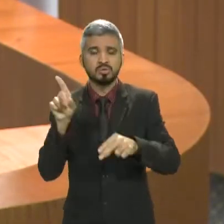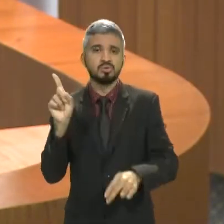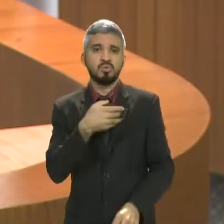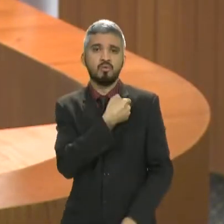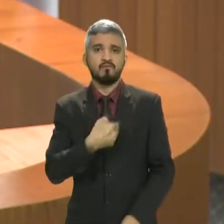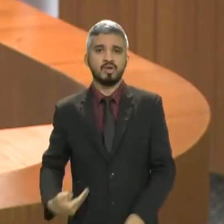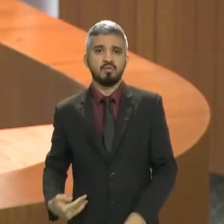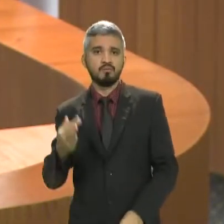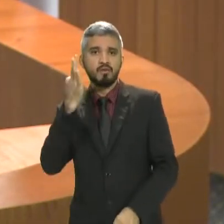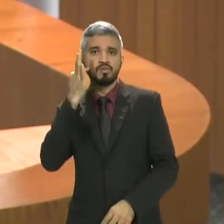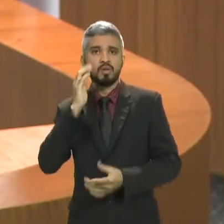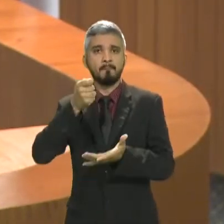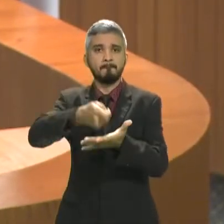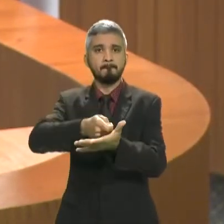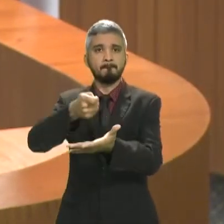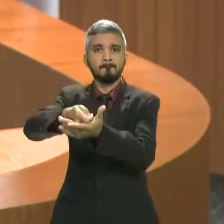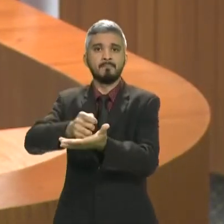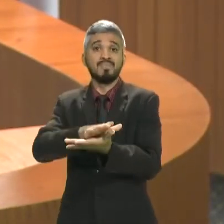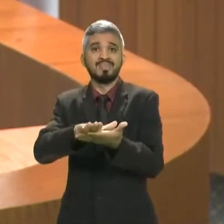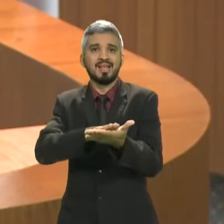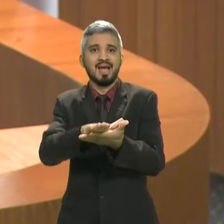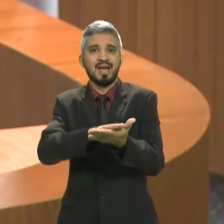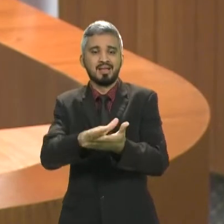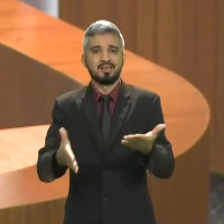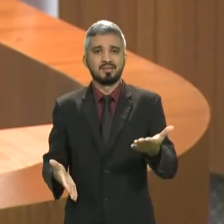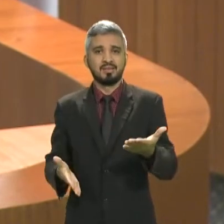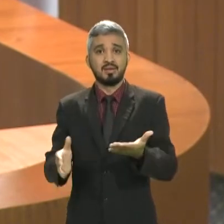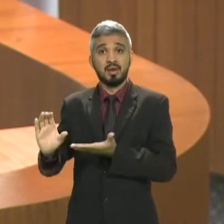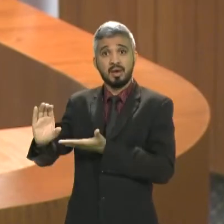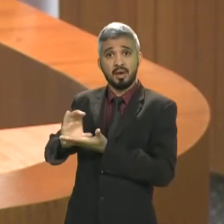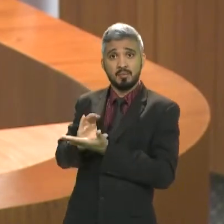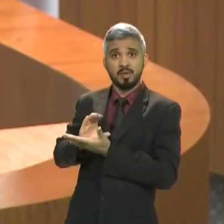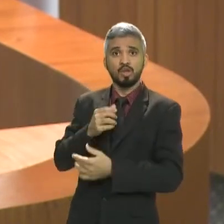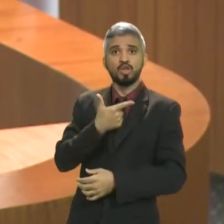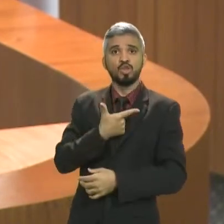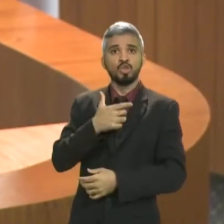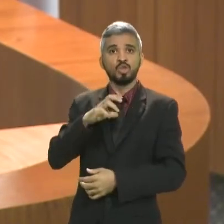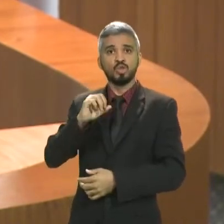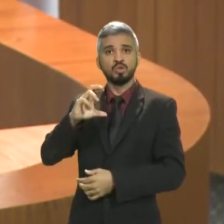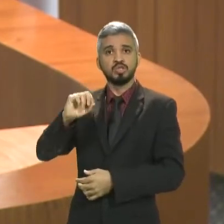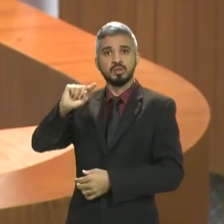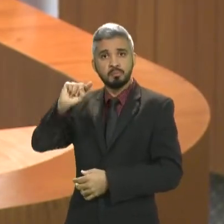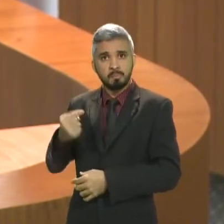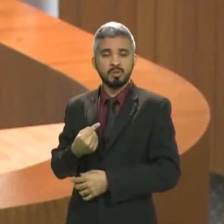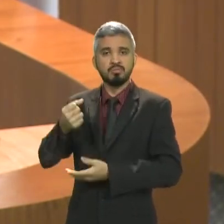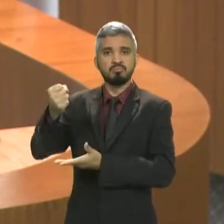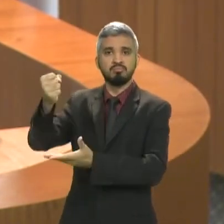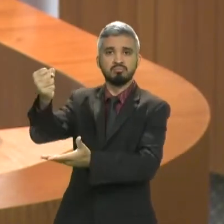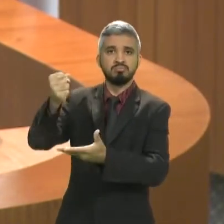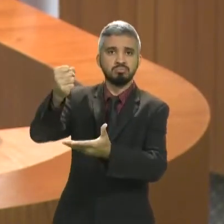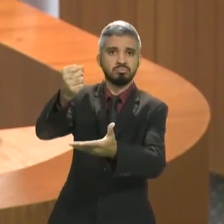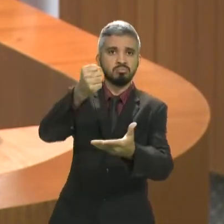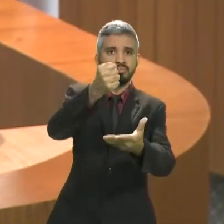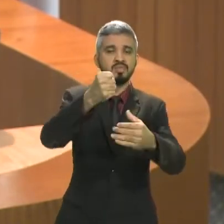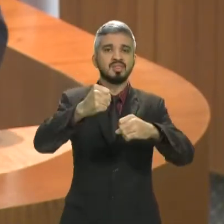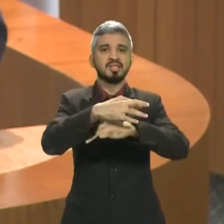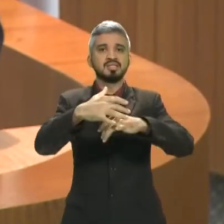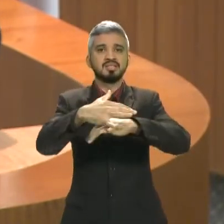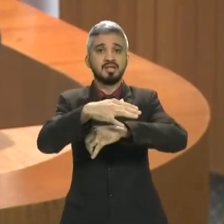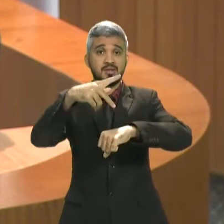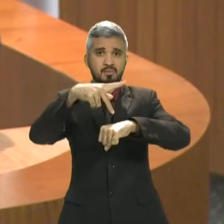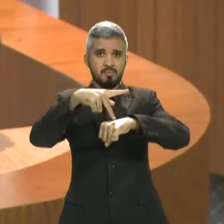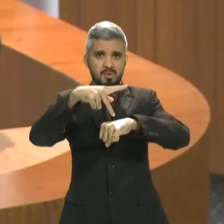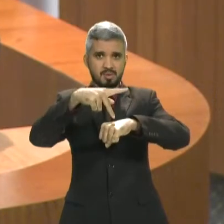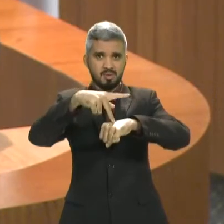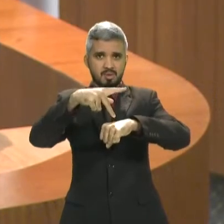pagou. As emendas que nós recebemos foi R$ 200 mil de cesta básicas e foram entregues na cidade de Pedreiras, deputado, e Trindade do Vale. Deputado Vinícius, com